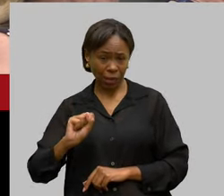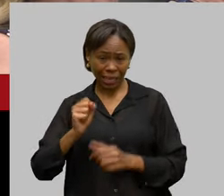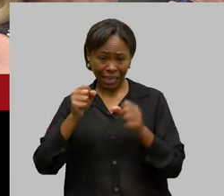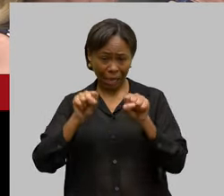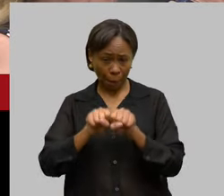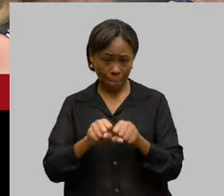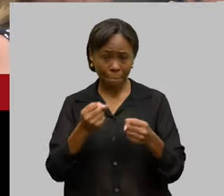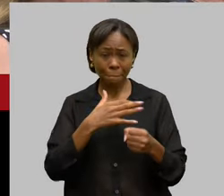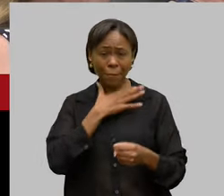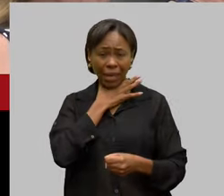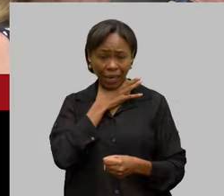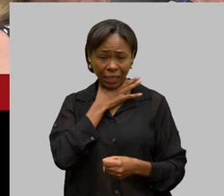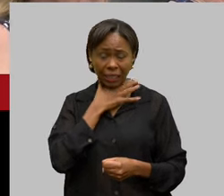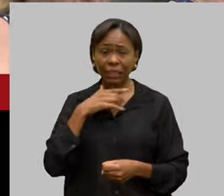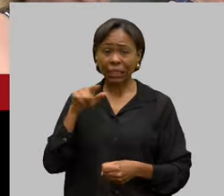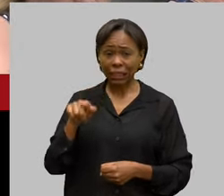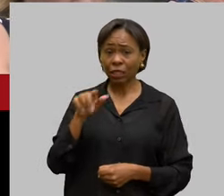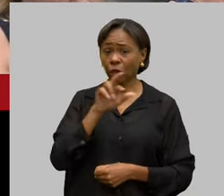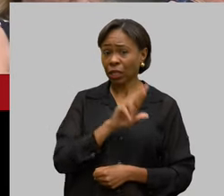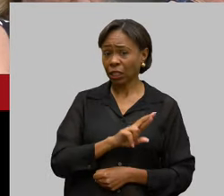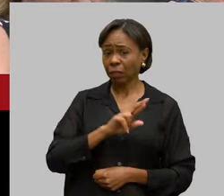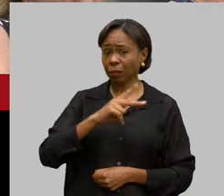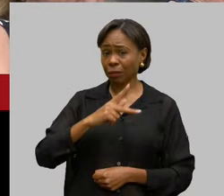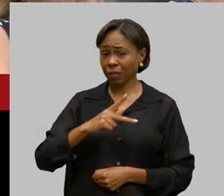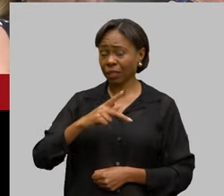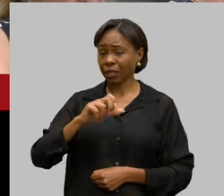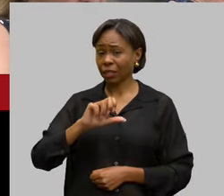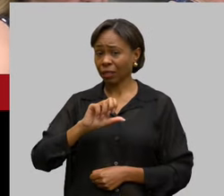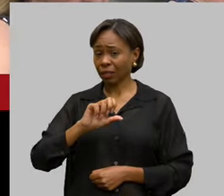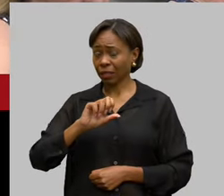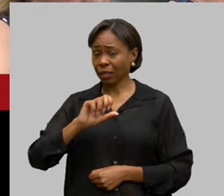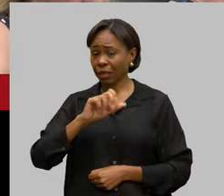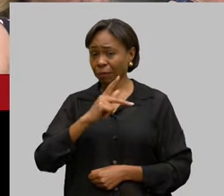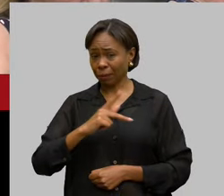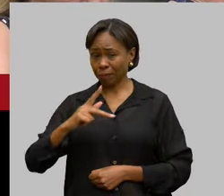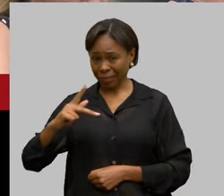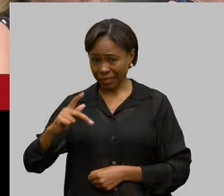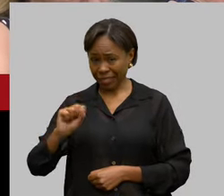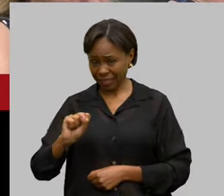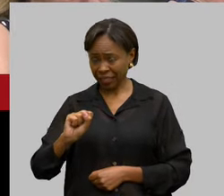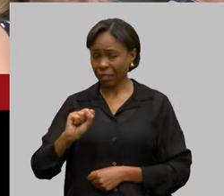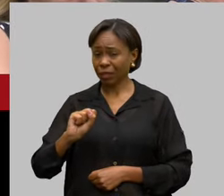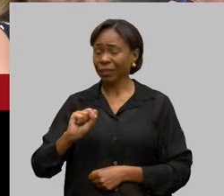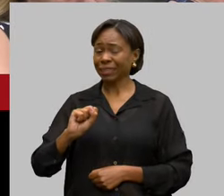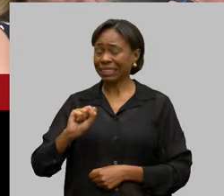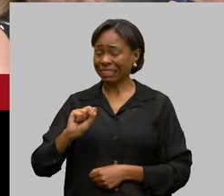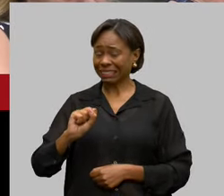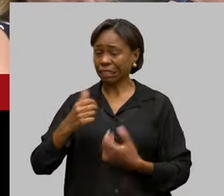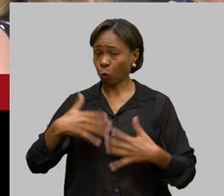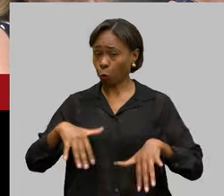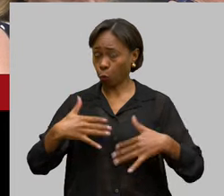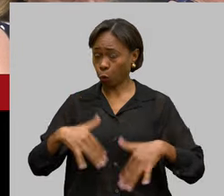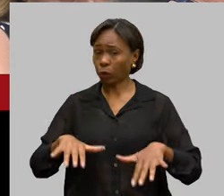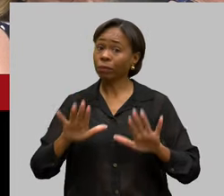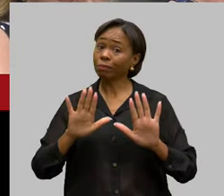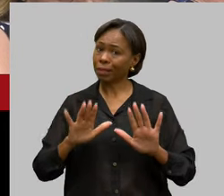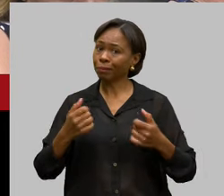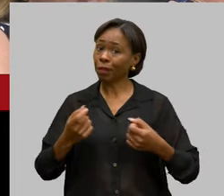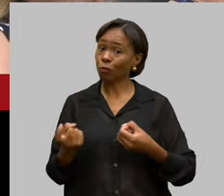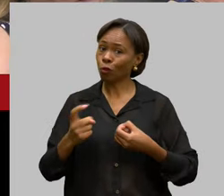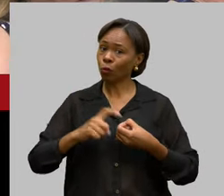regimes próprios então é a hora exatamente de voltarmos a termos as cotas de